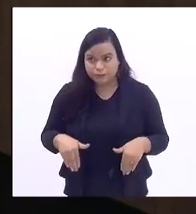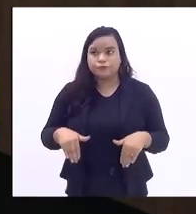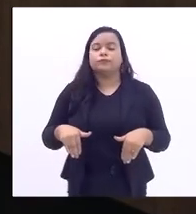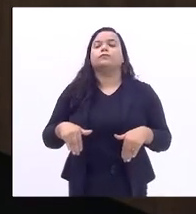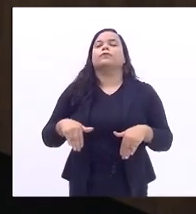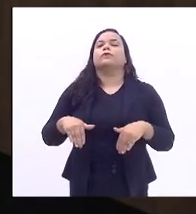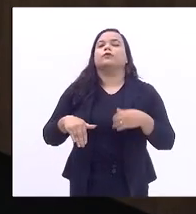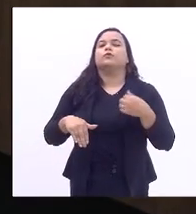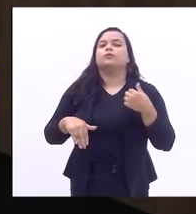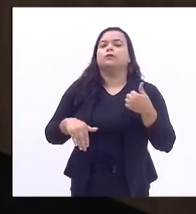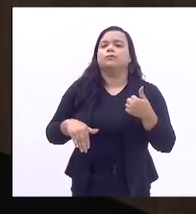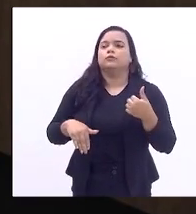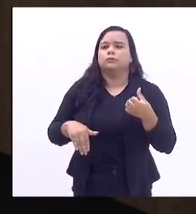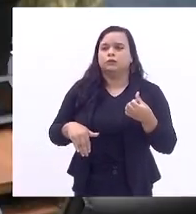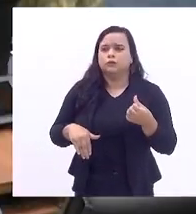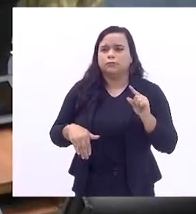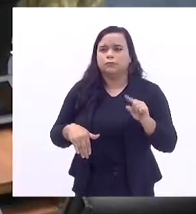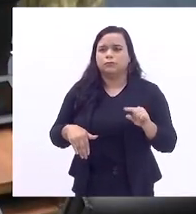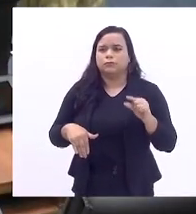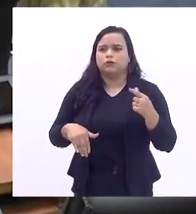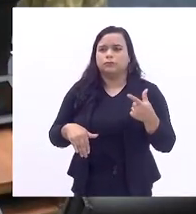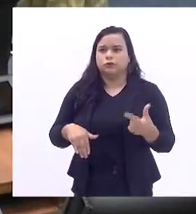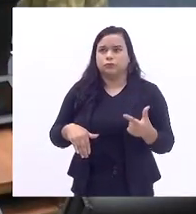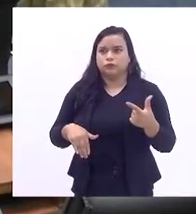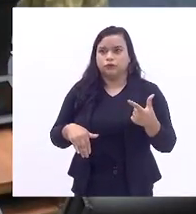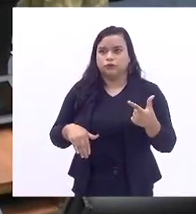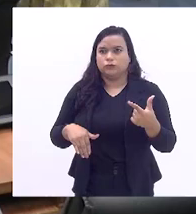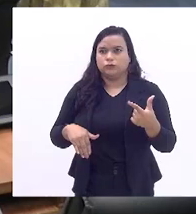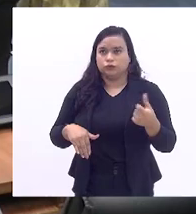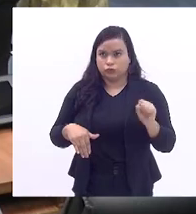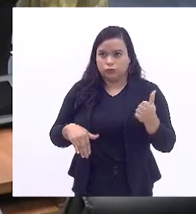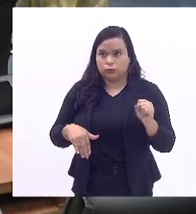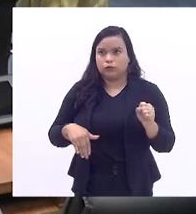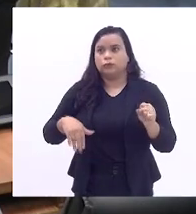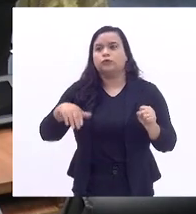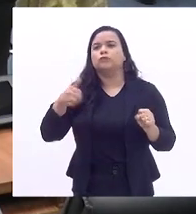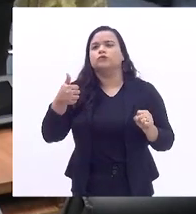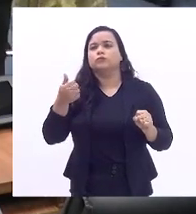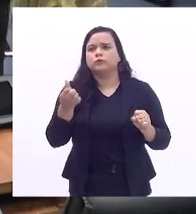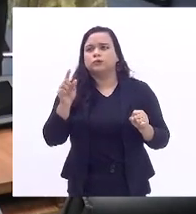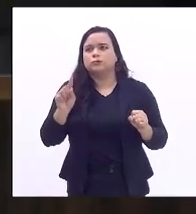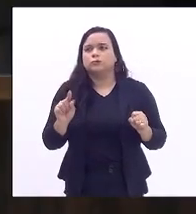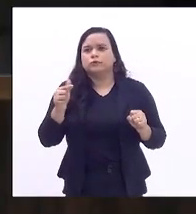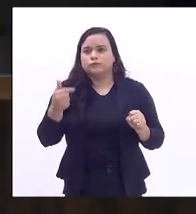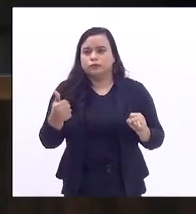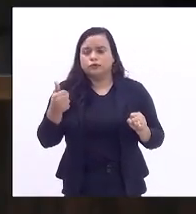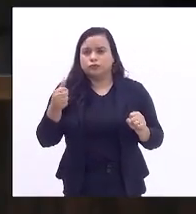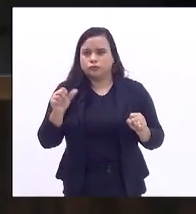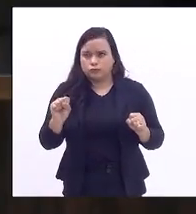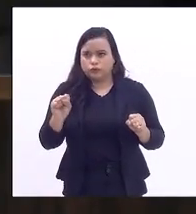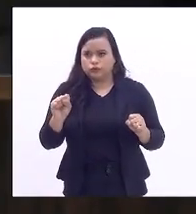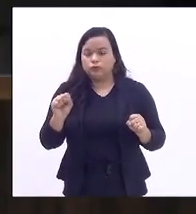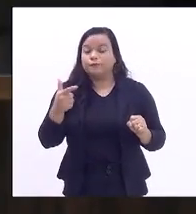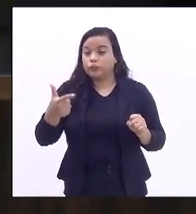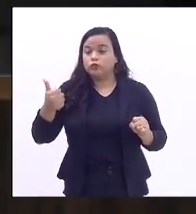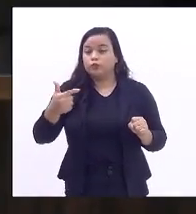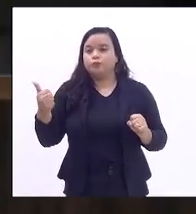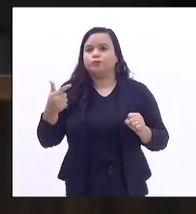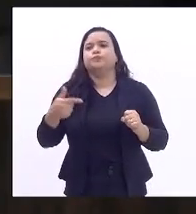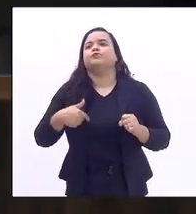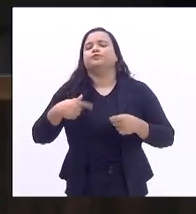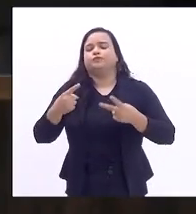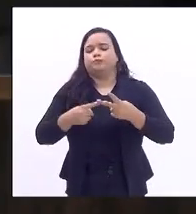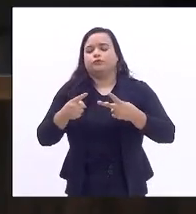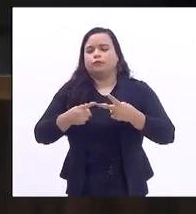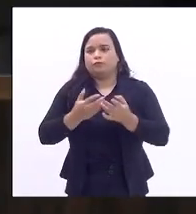16:21 lida e aprovada a ata passa-se a ordem da segunda sessão extraordinária do dia